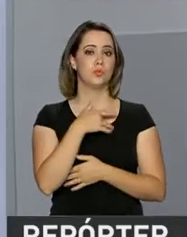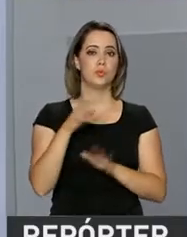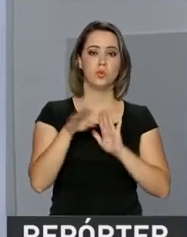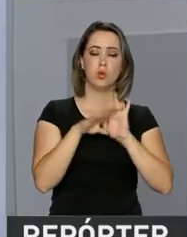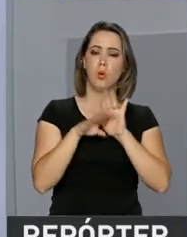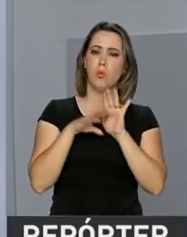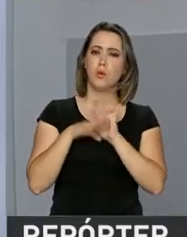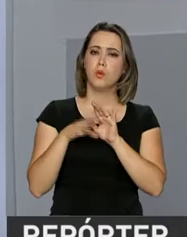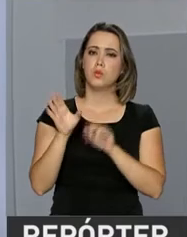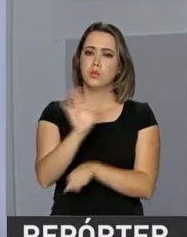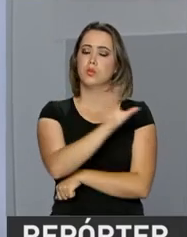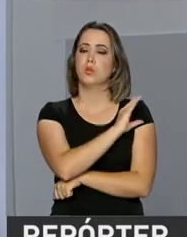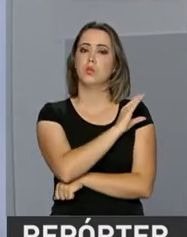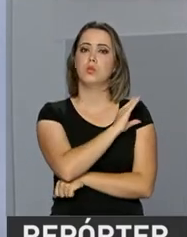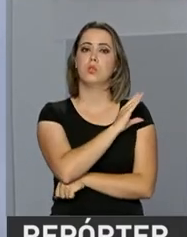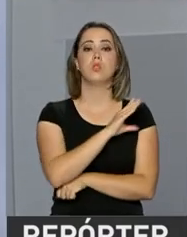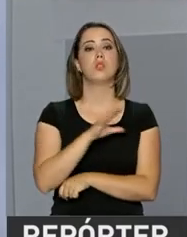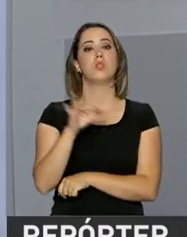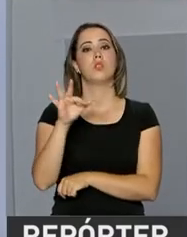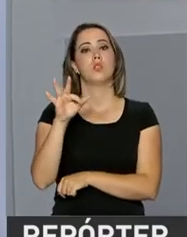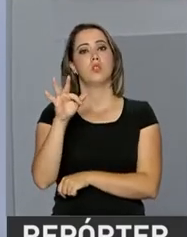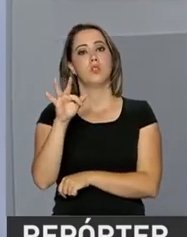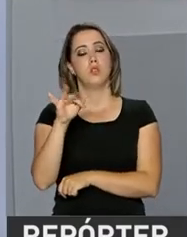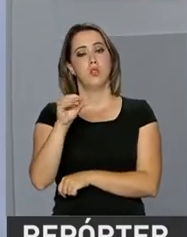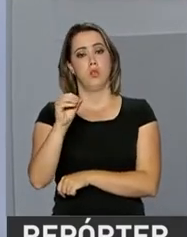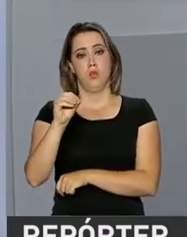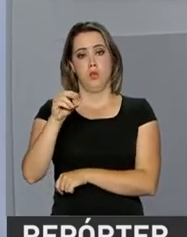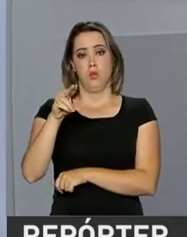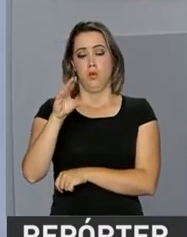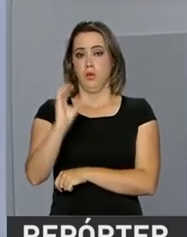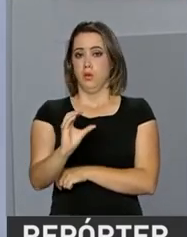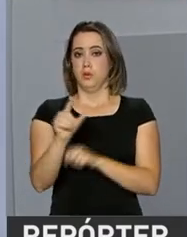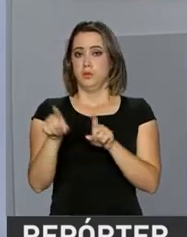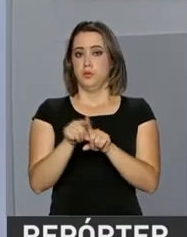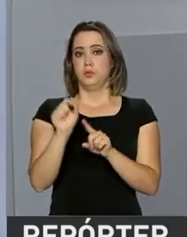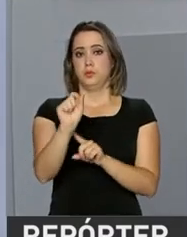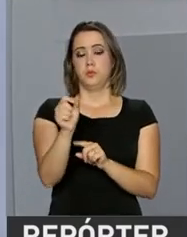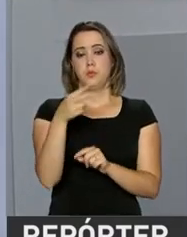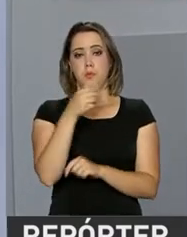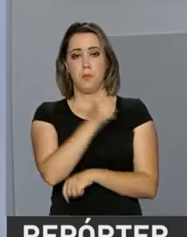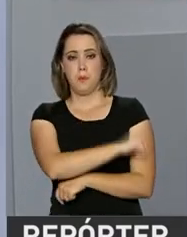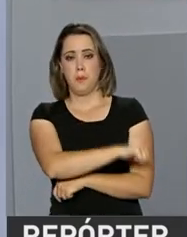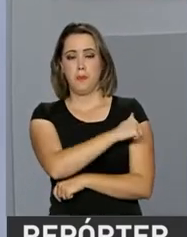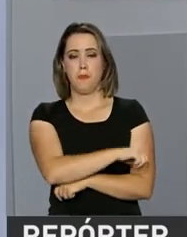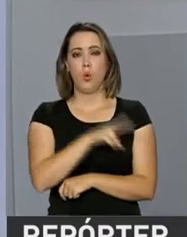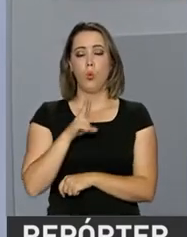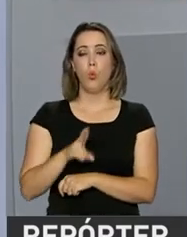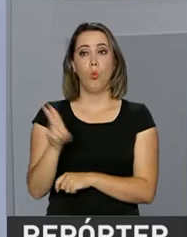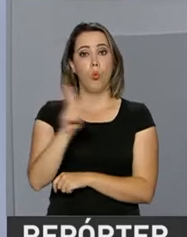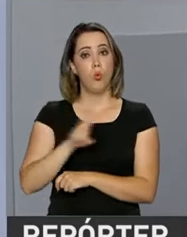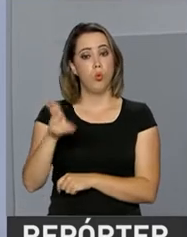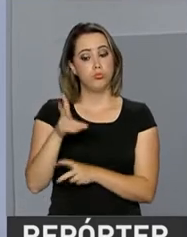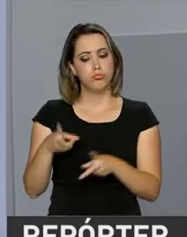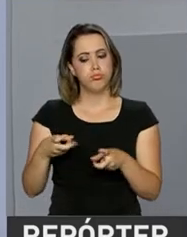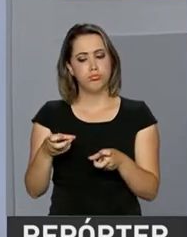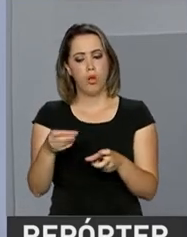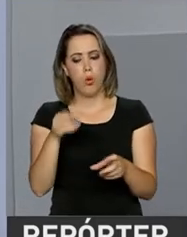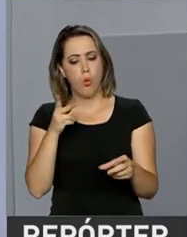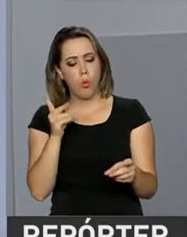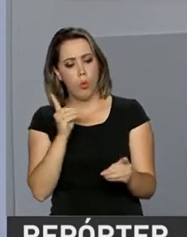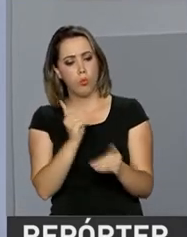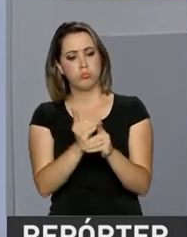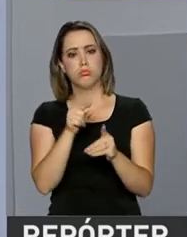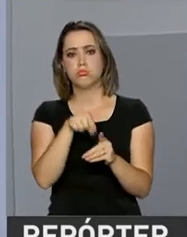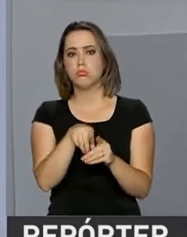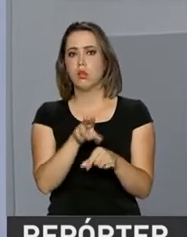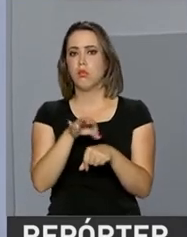projeto coordenado pela Fundação Oswaldo Cruz, no Rio de Janeiro, usa uma bactéria encontrada na mosca da fruta para combater a dengue, zika